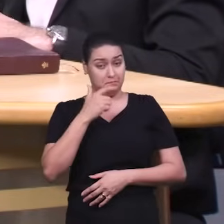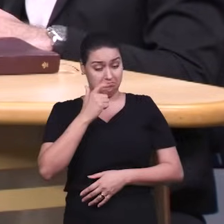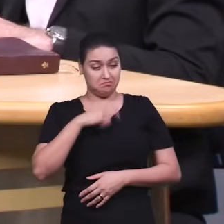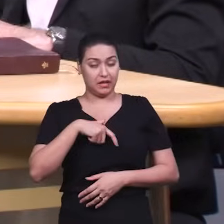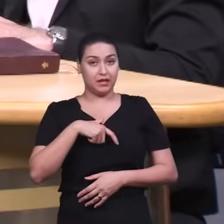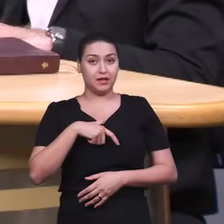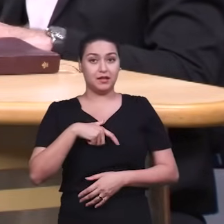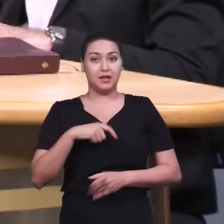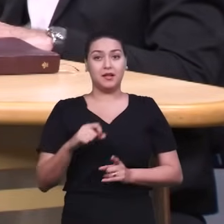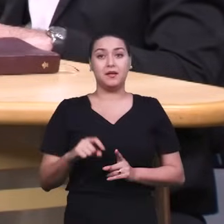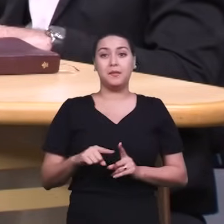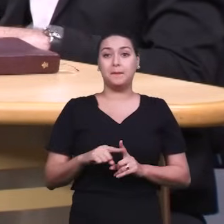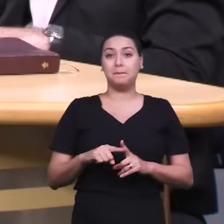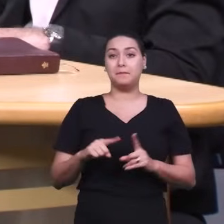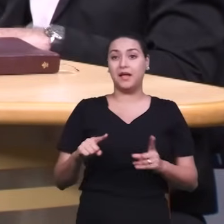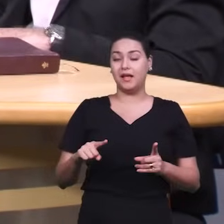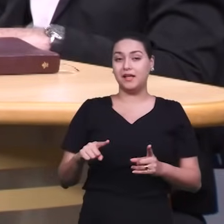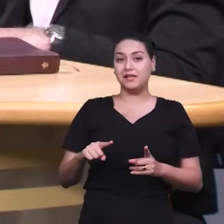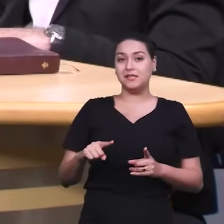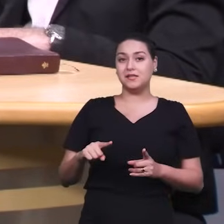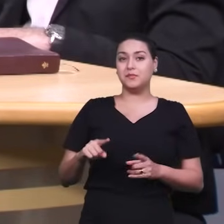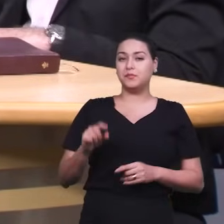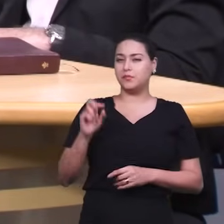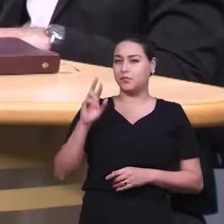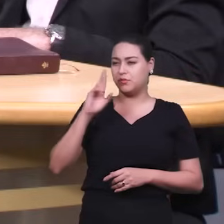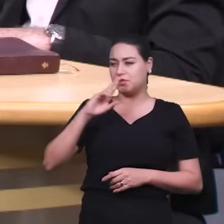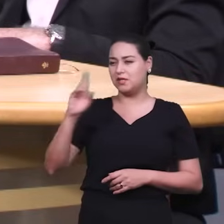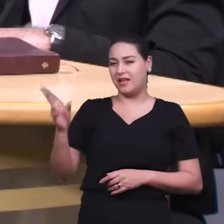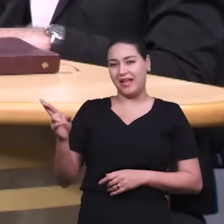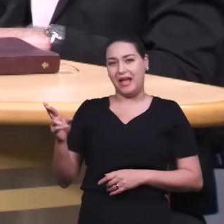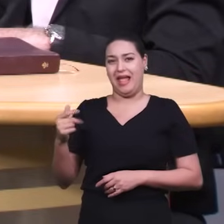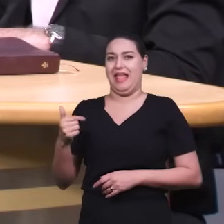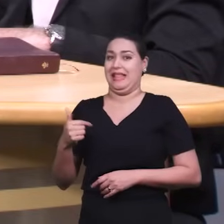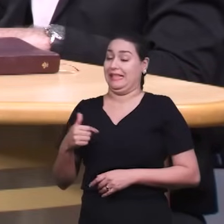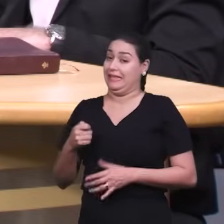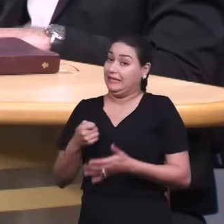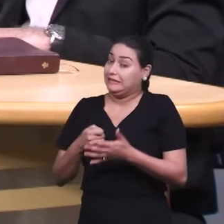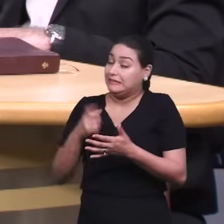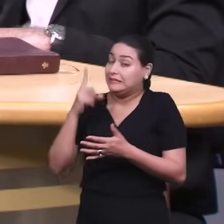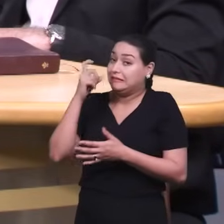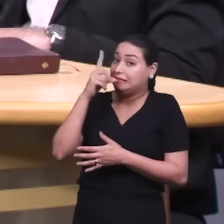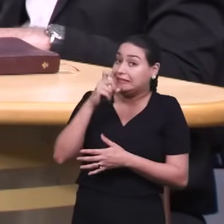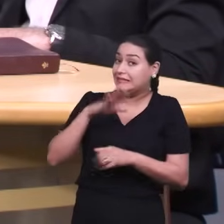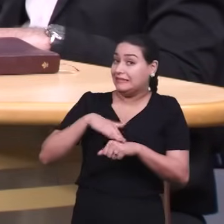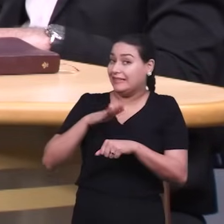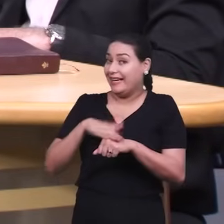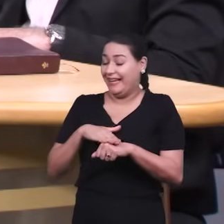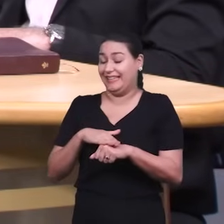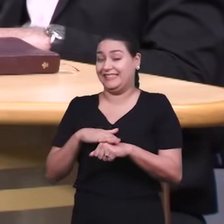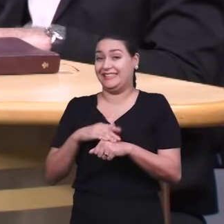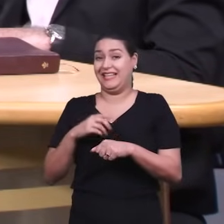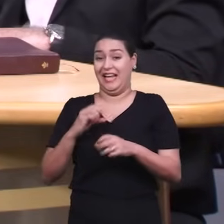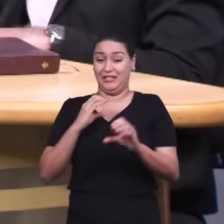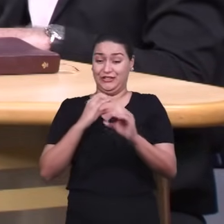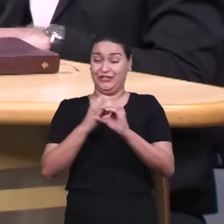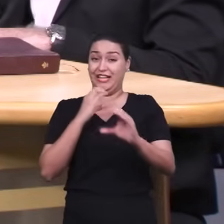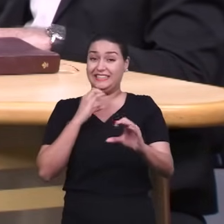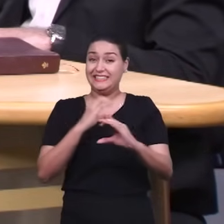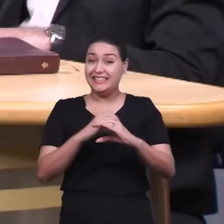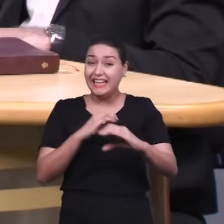para o Senhor talvez seja um desafio maior, né? Não é muito a minha área, né? Mas o Senhor vai nos dar condições.